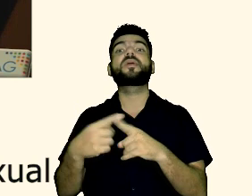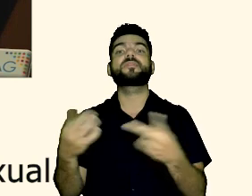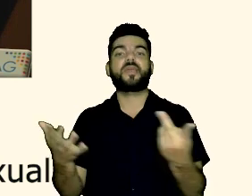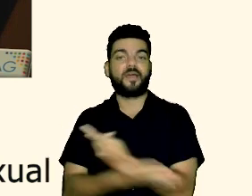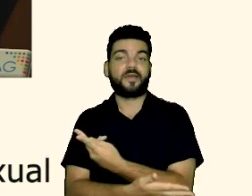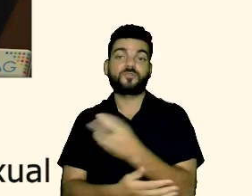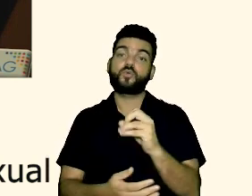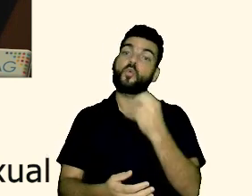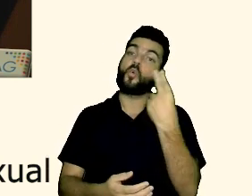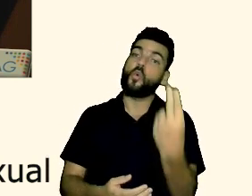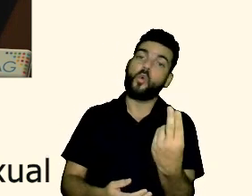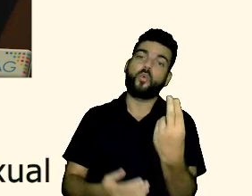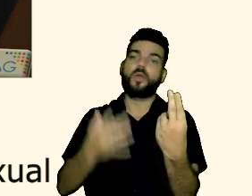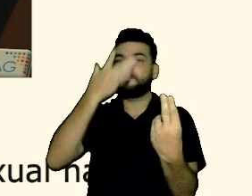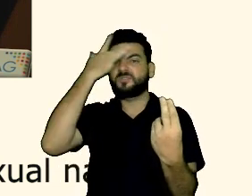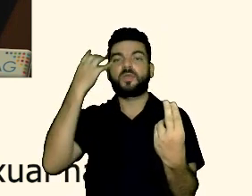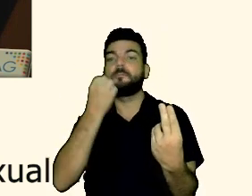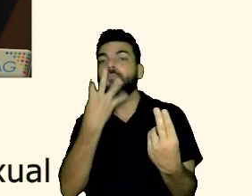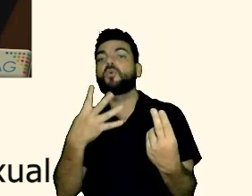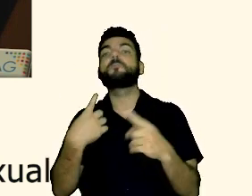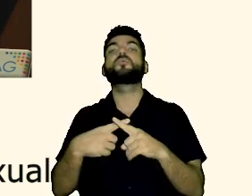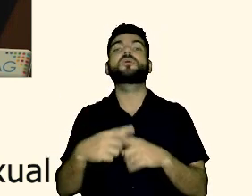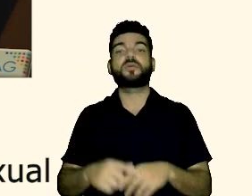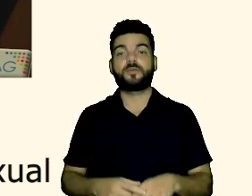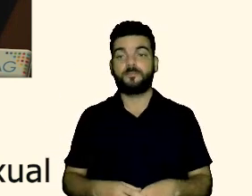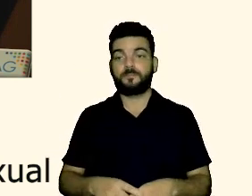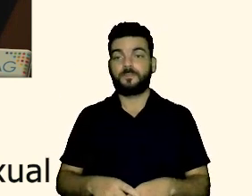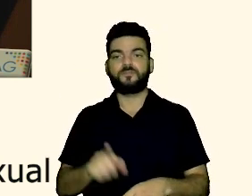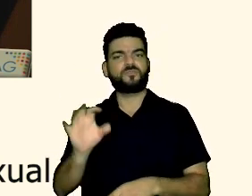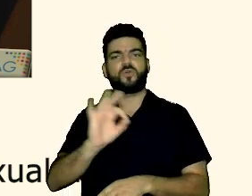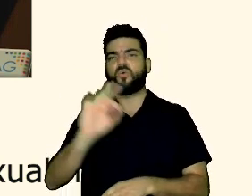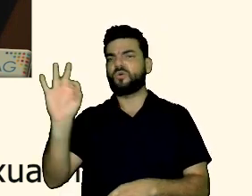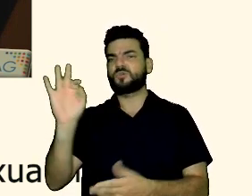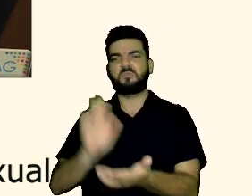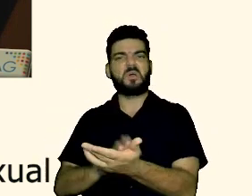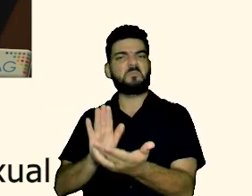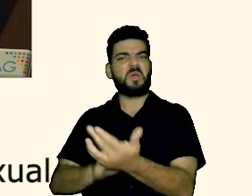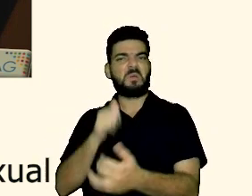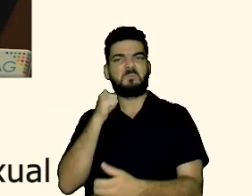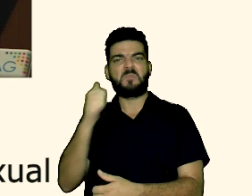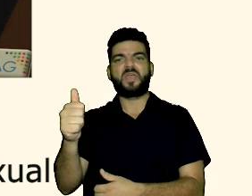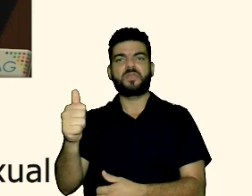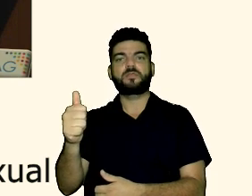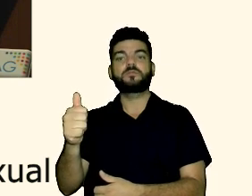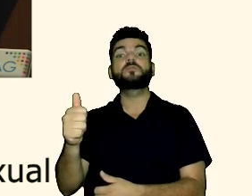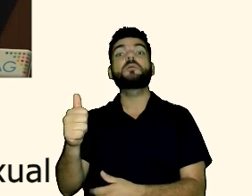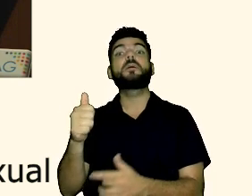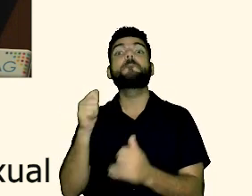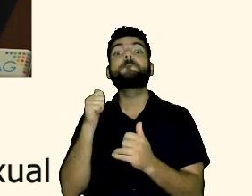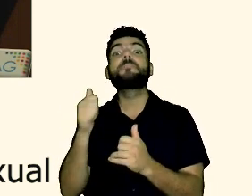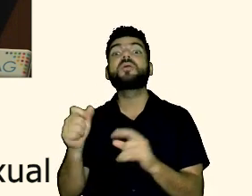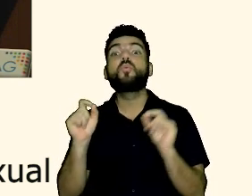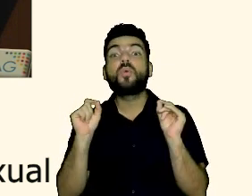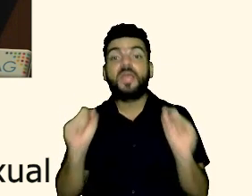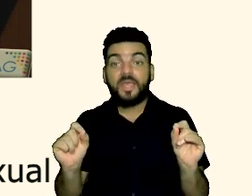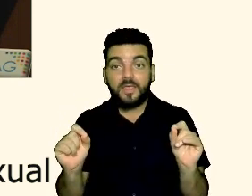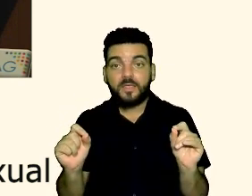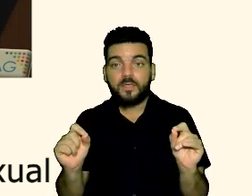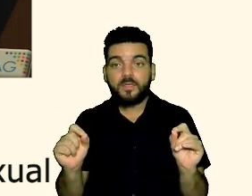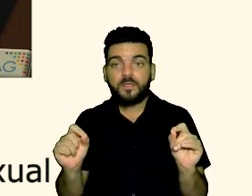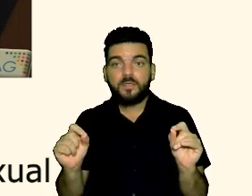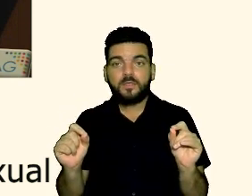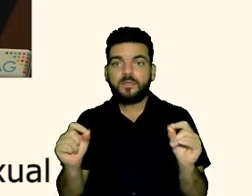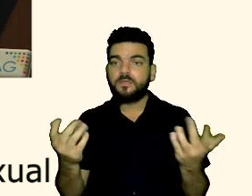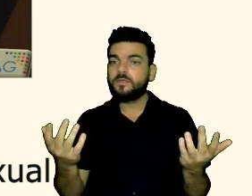vídeo, você está maravilhosa aí no seu trabalho. Isso não é interessante, isso não traz elementos de crescimento para todos